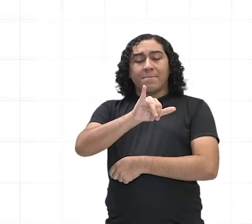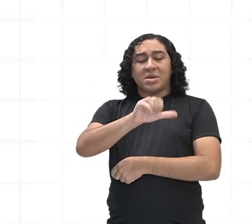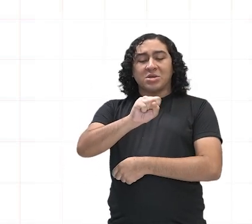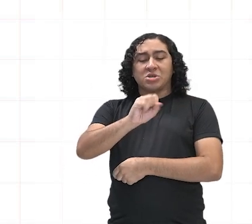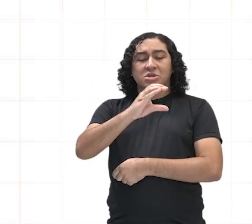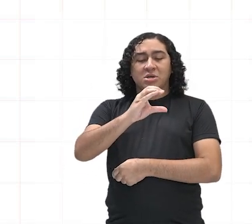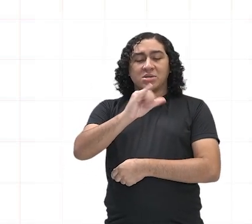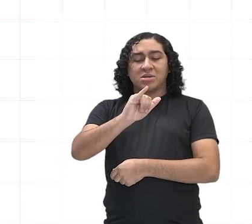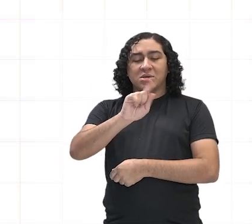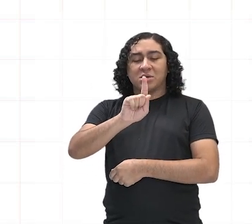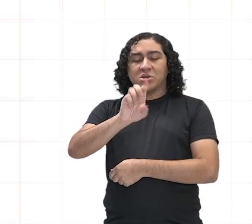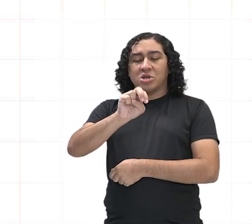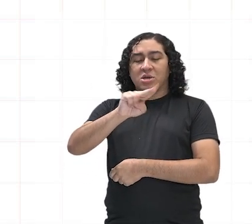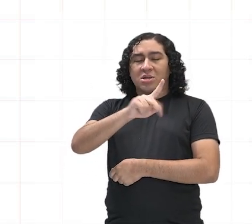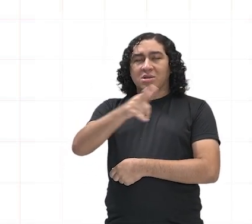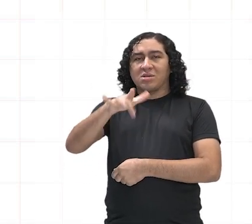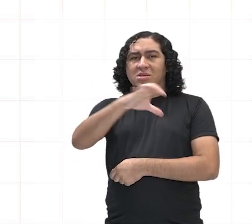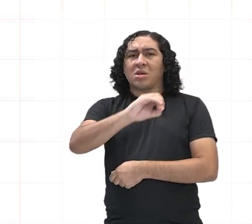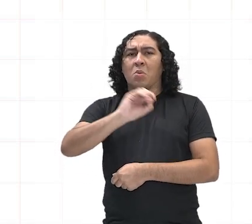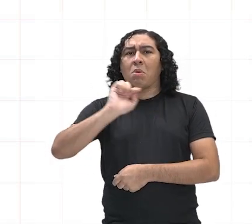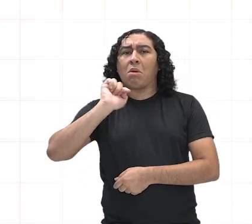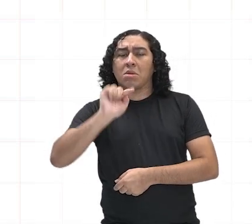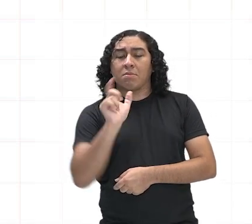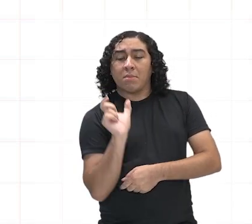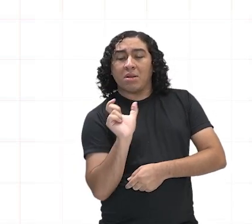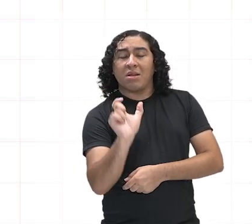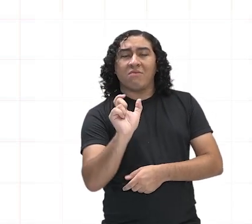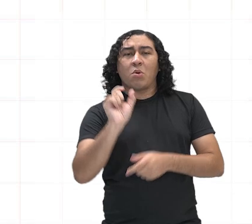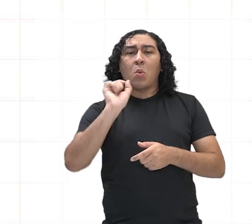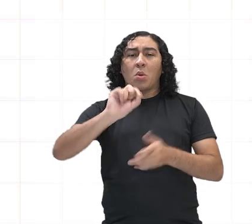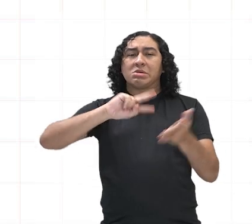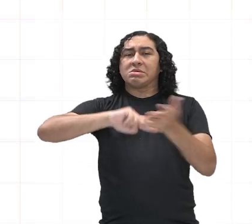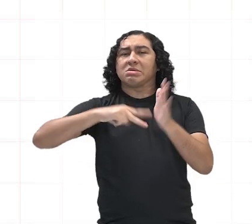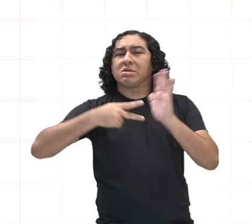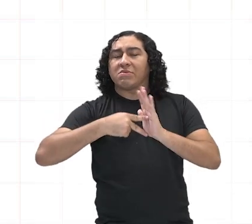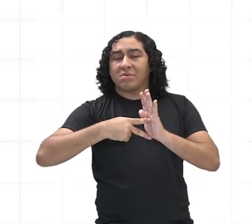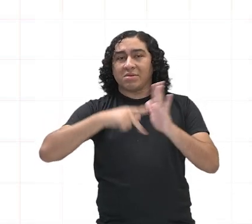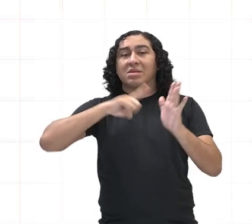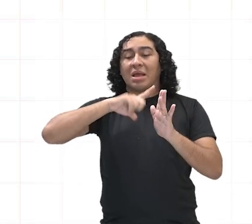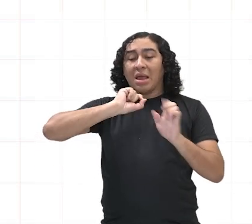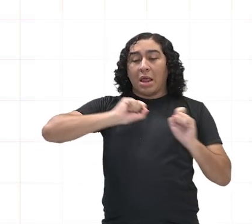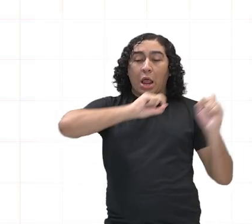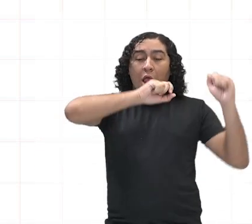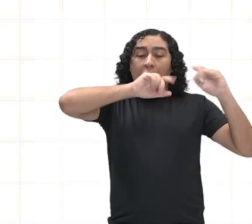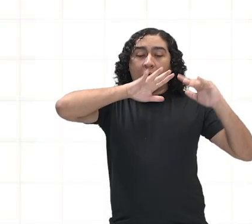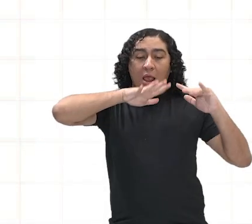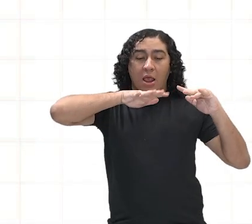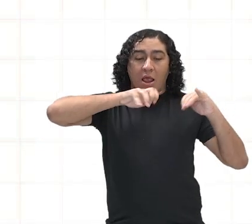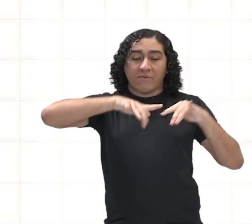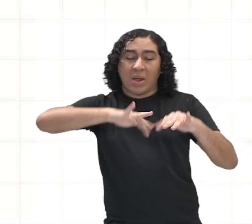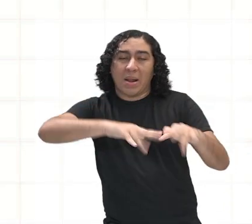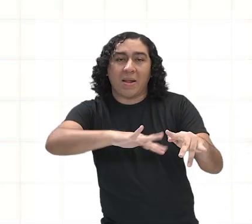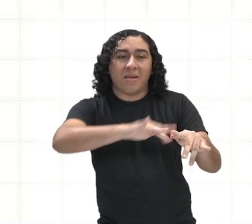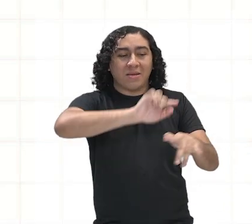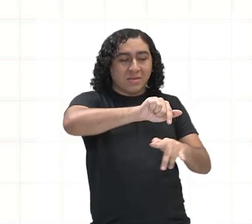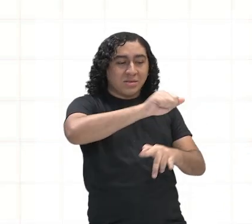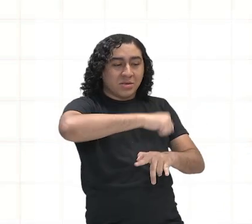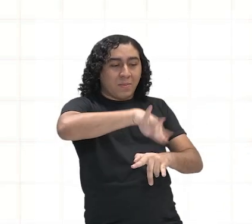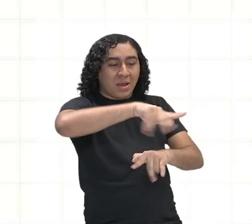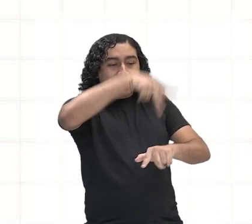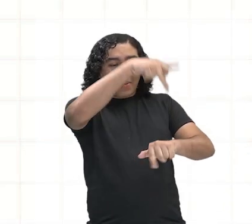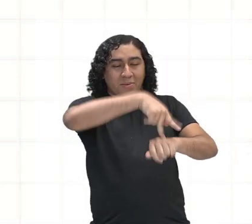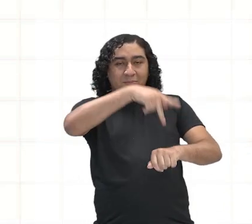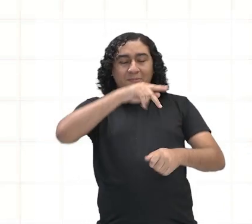de diversos povos da antiguidade, então, que invadiram essa região. Então, olha